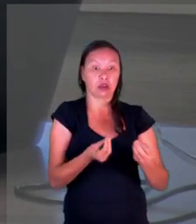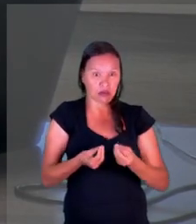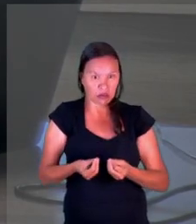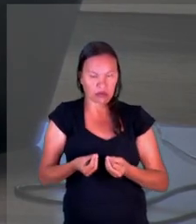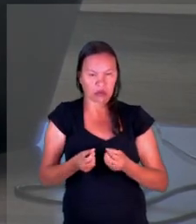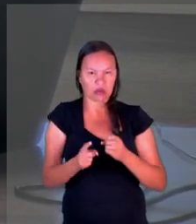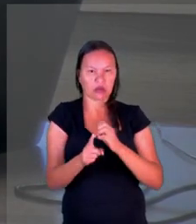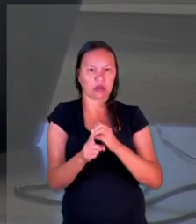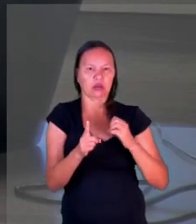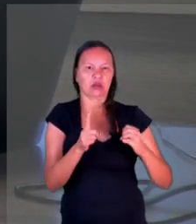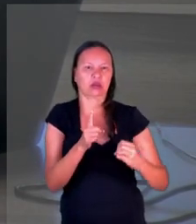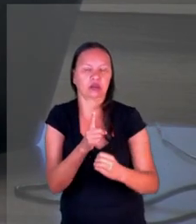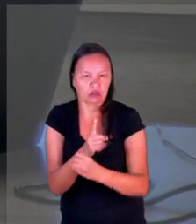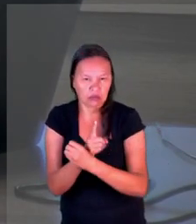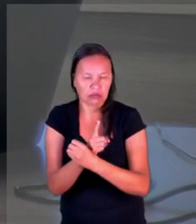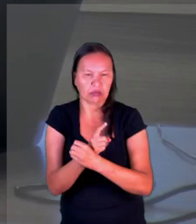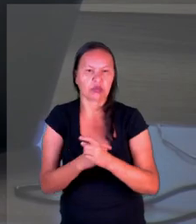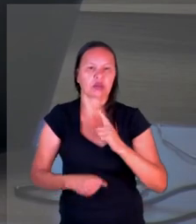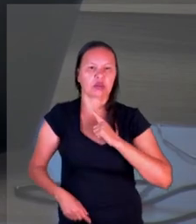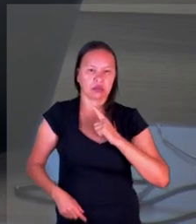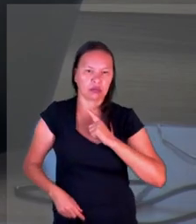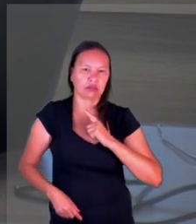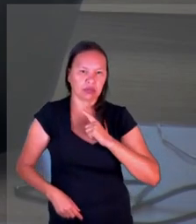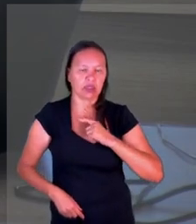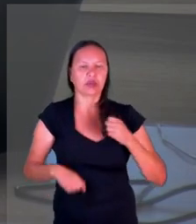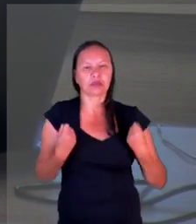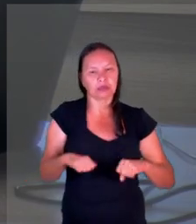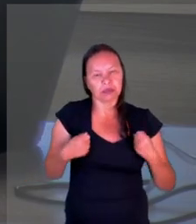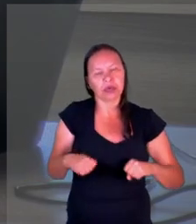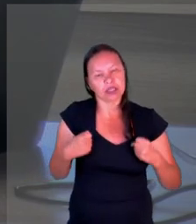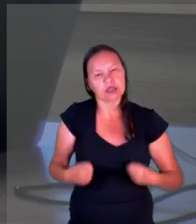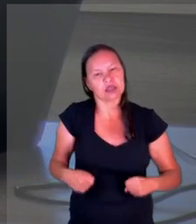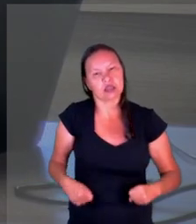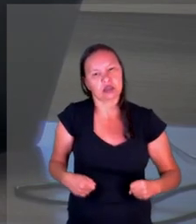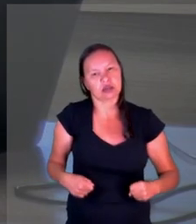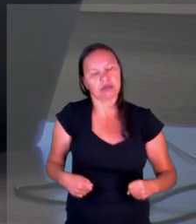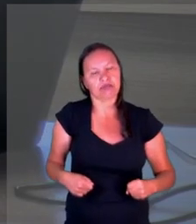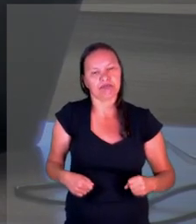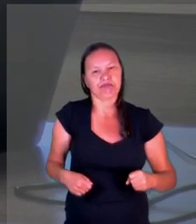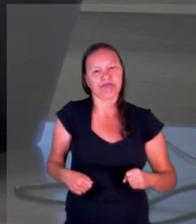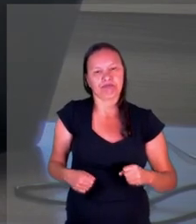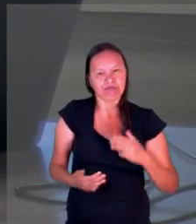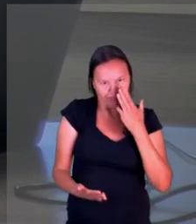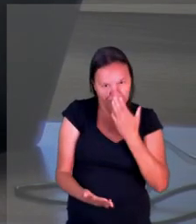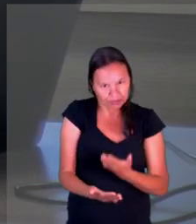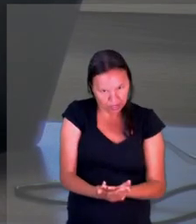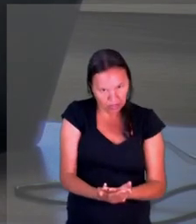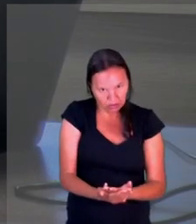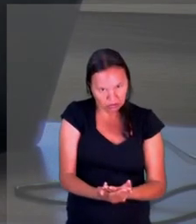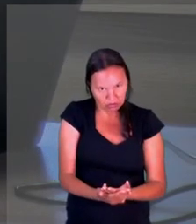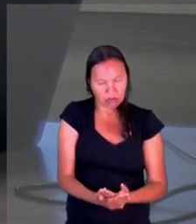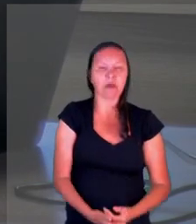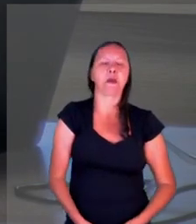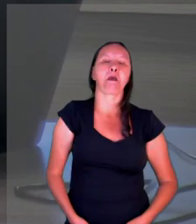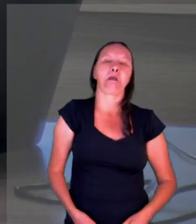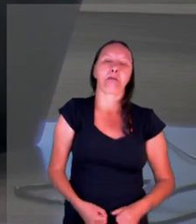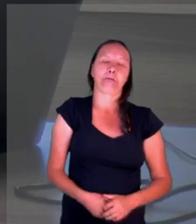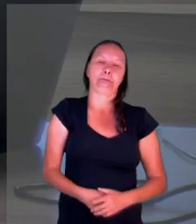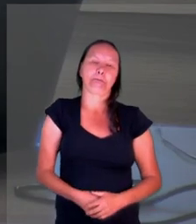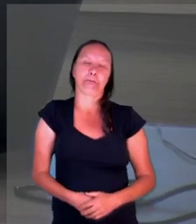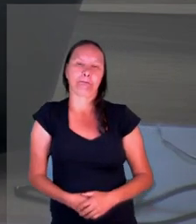comunidades que de fato necessitem e por suficientes Tá certo e eh a